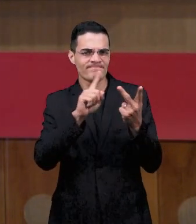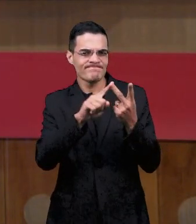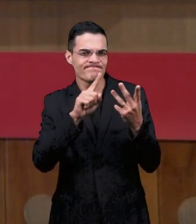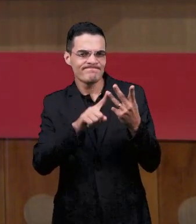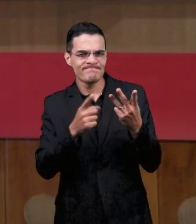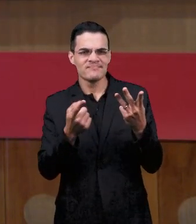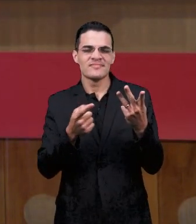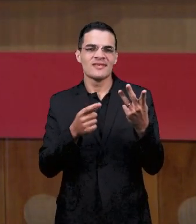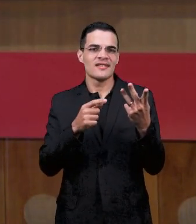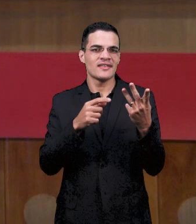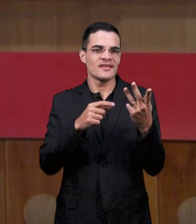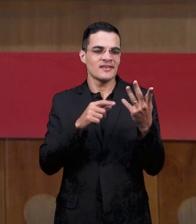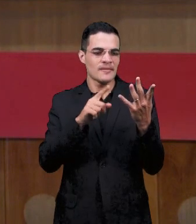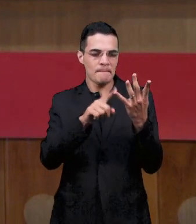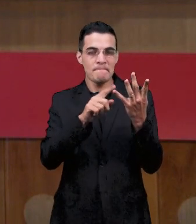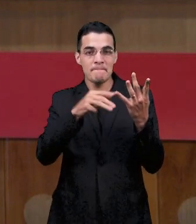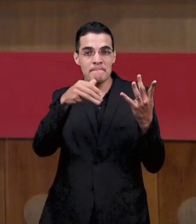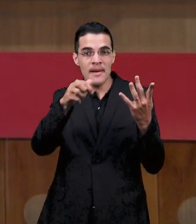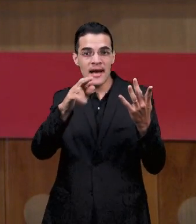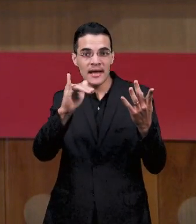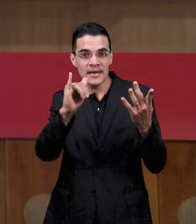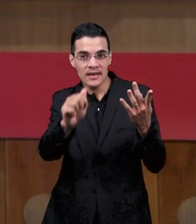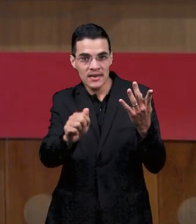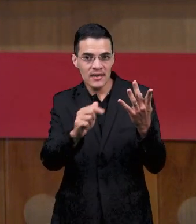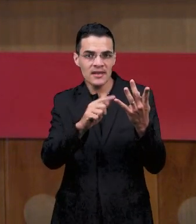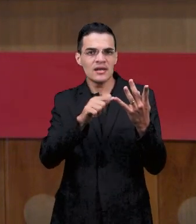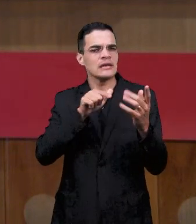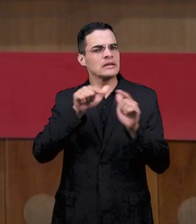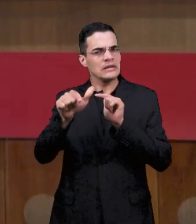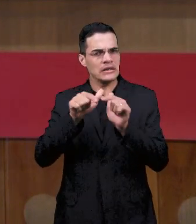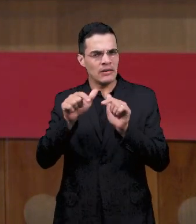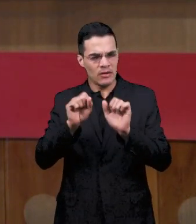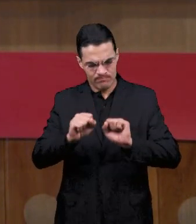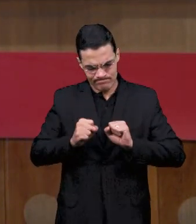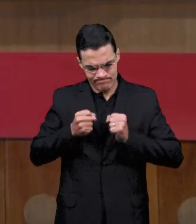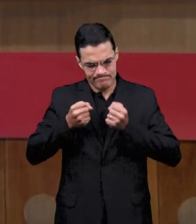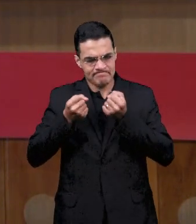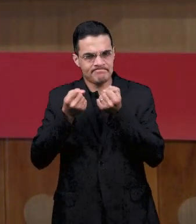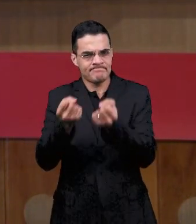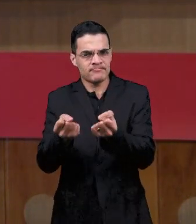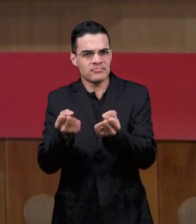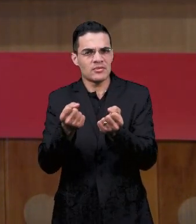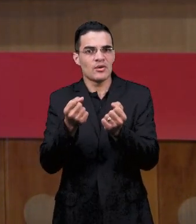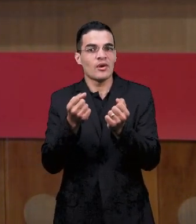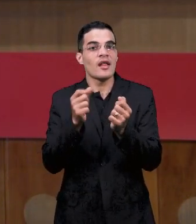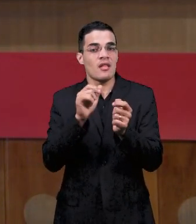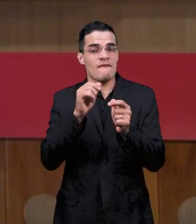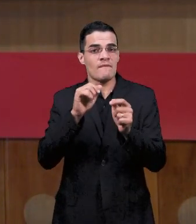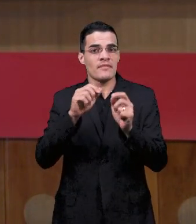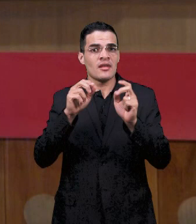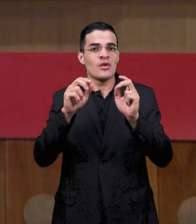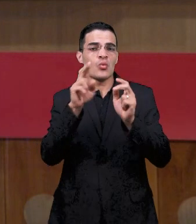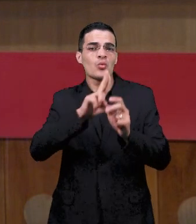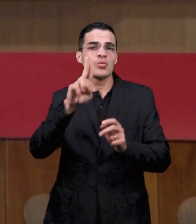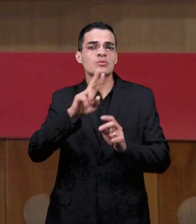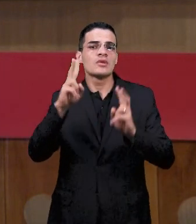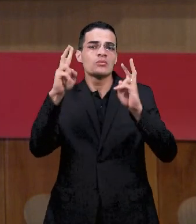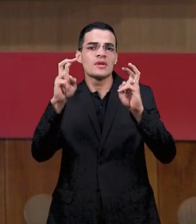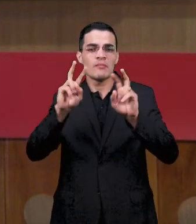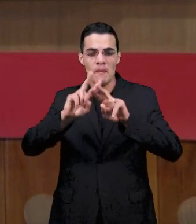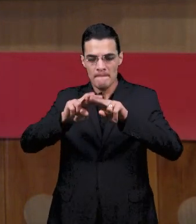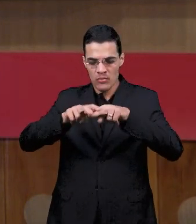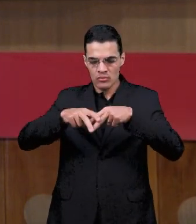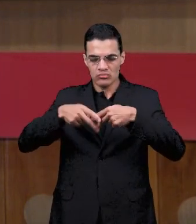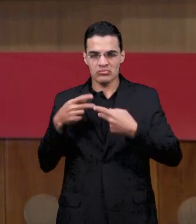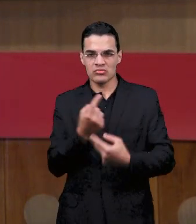que muito trabalhou. Em outro versículo, ele fala assim: Maria, que muito trabalhou por nós, pelos nós pastores.